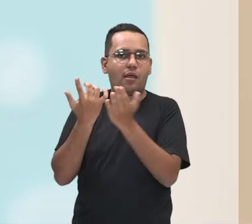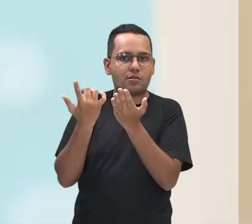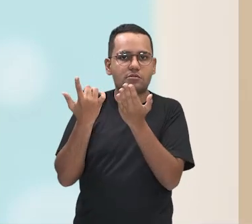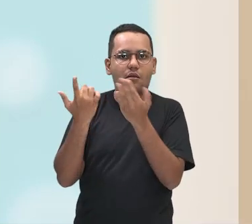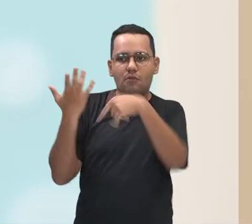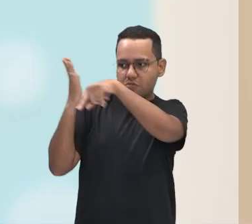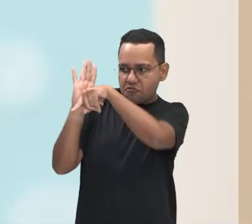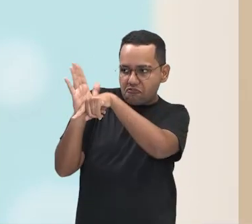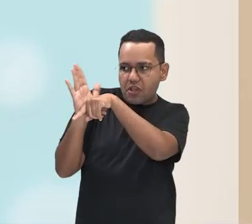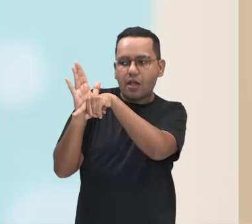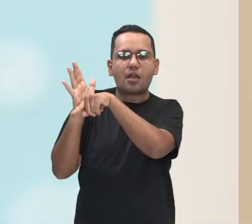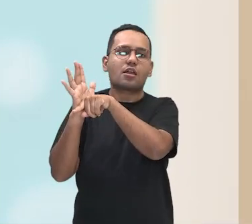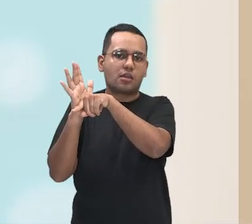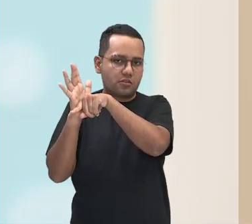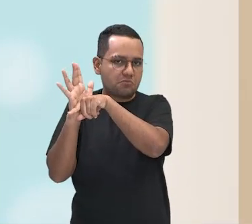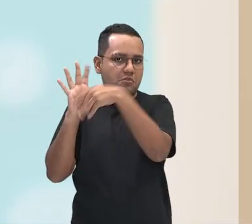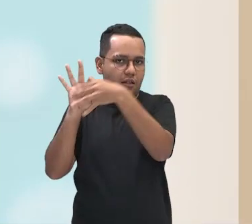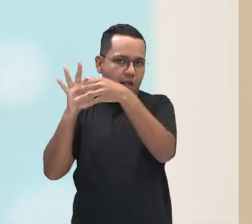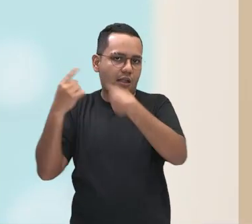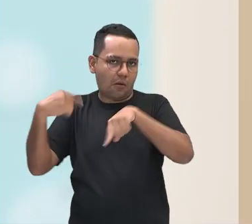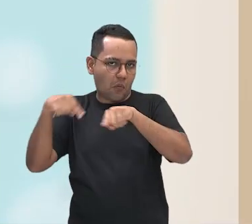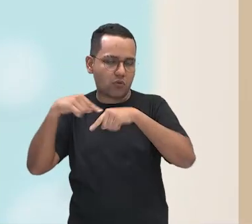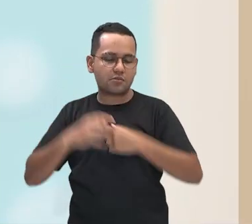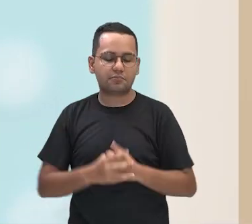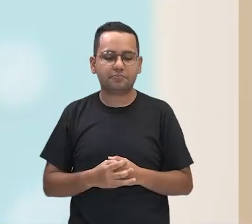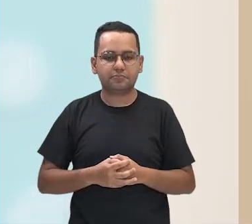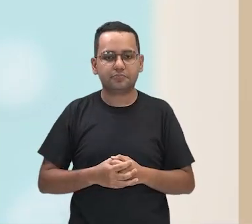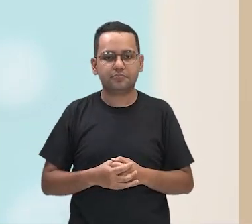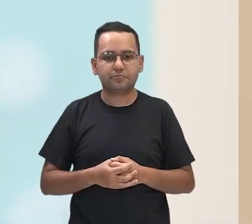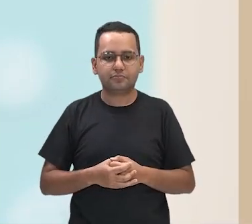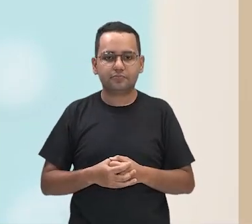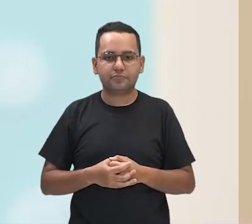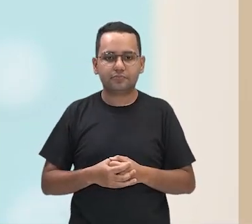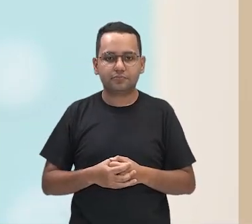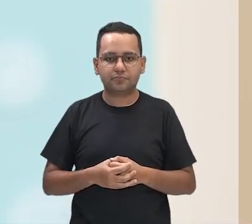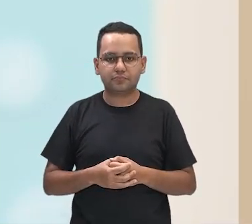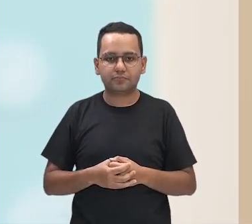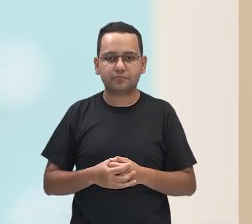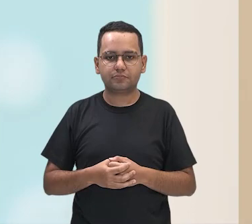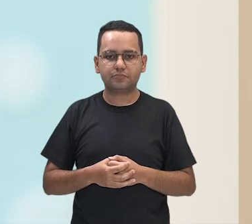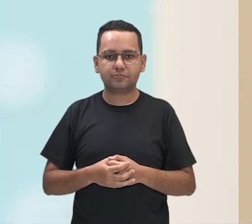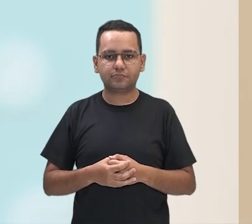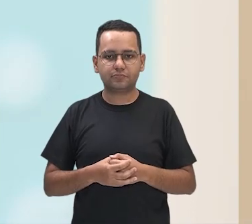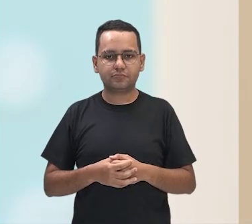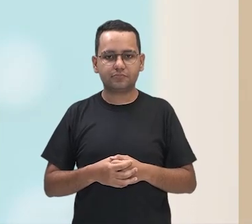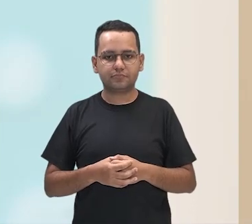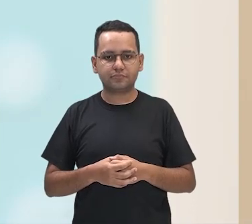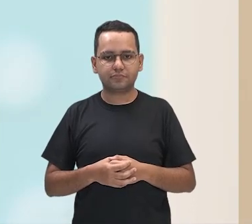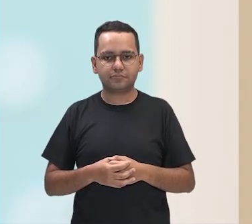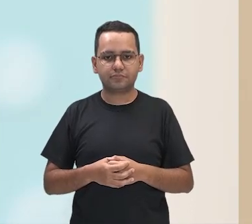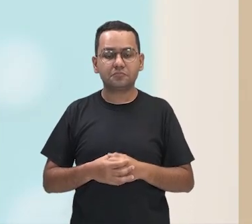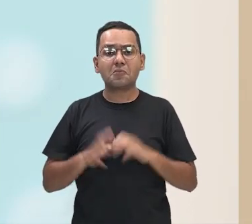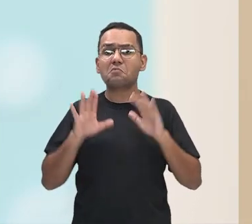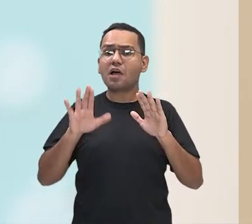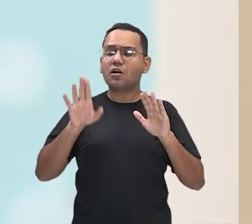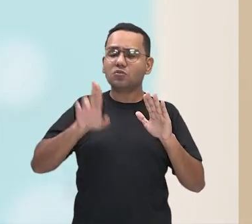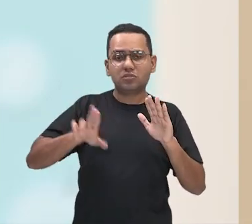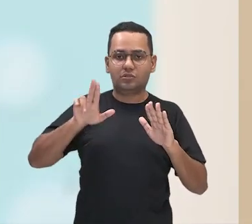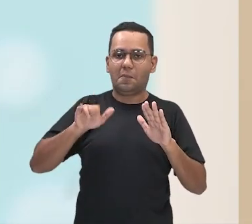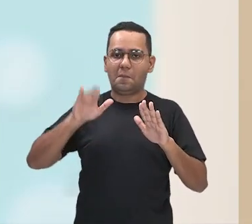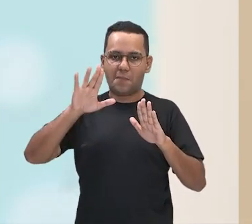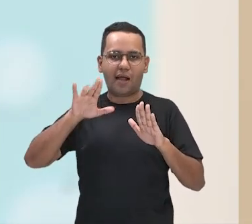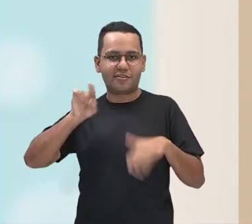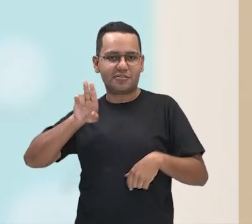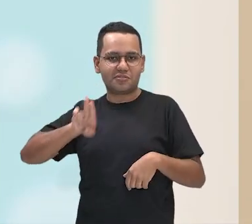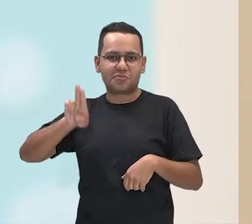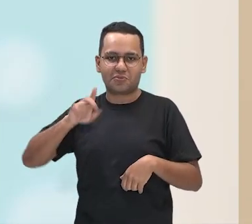dos recursos que a gente vai conversar, que vai ver até um vídeo agora, é um recurso que nós utilizamos muito aqui na nossa sala de aula. Vamos